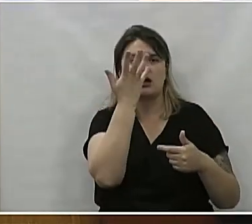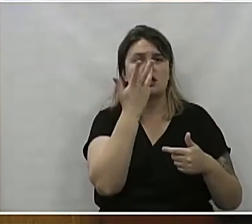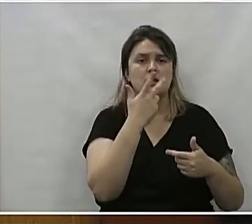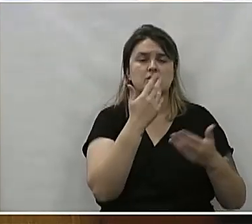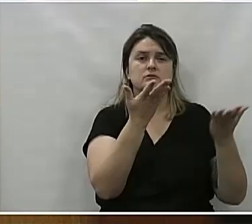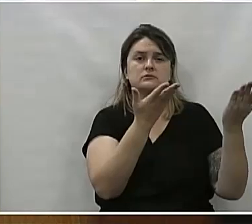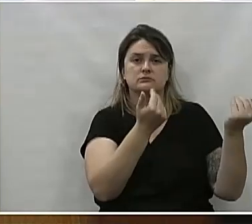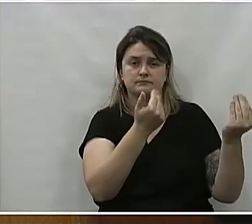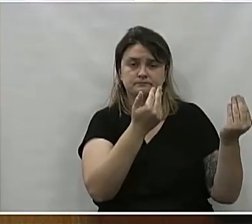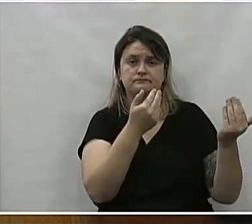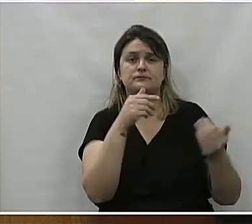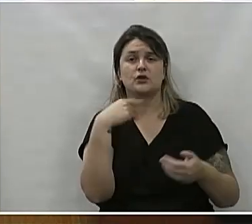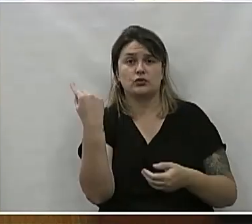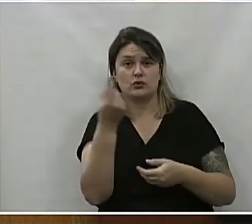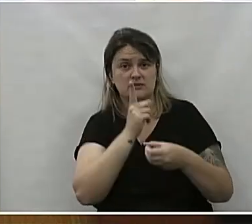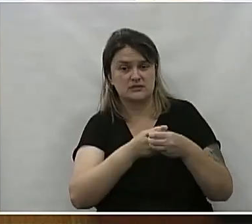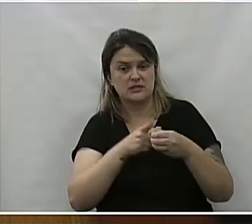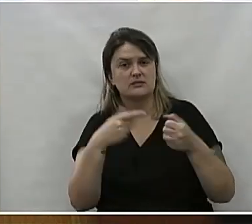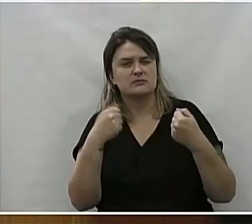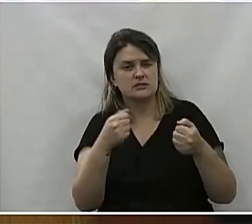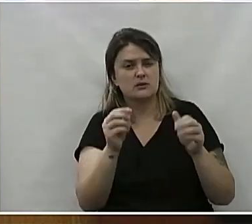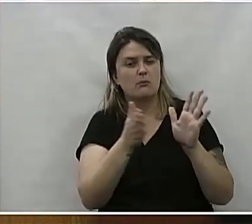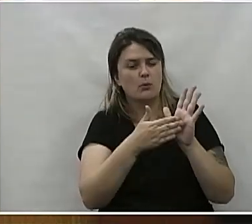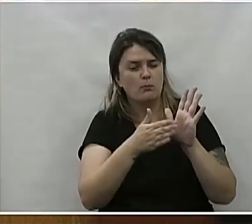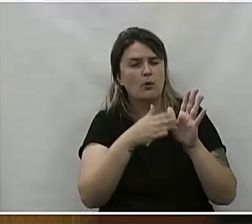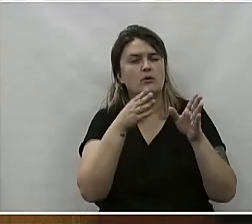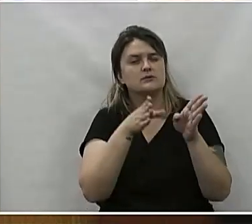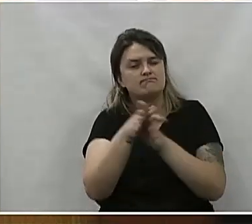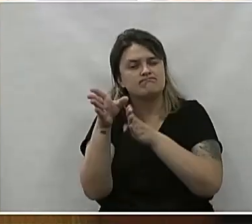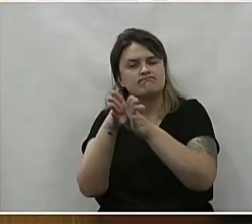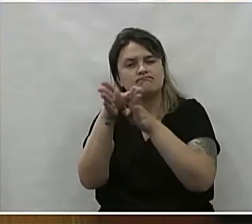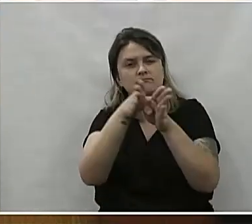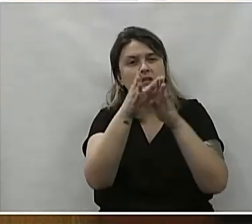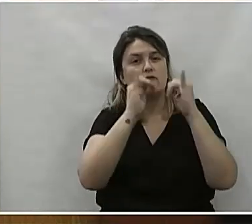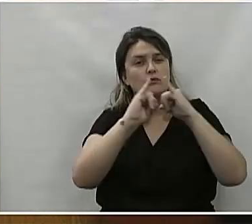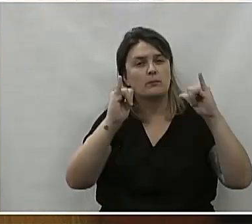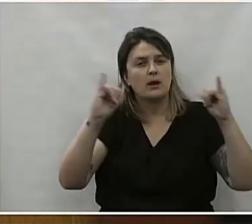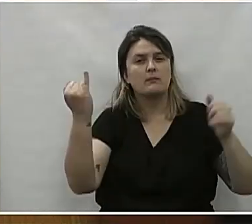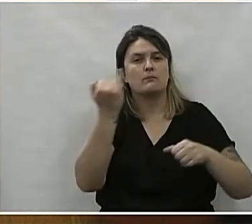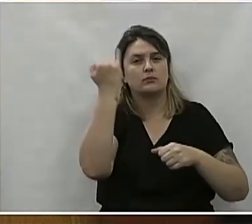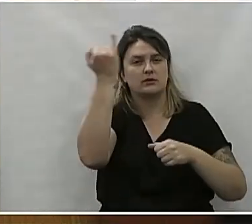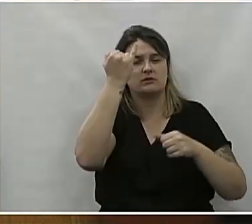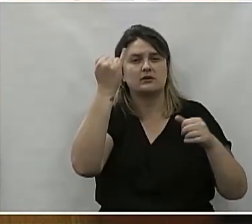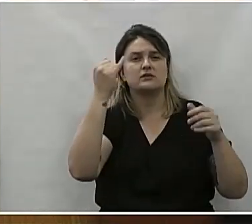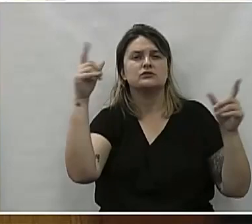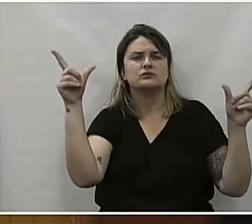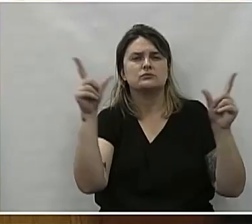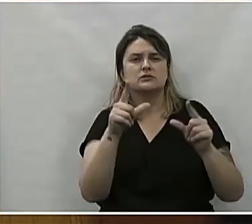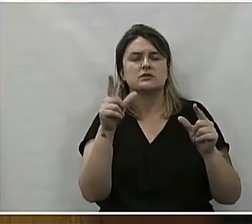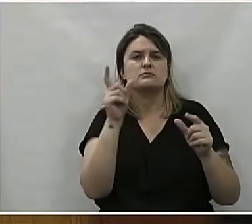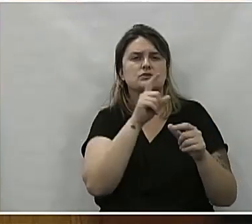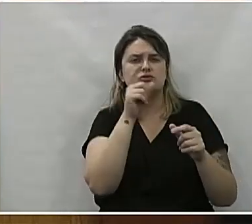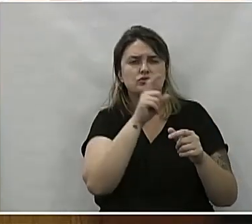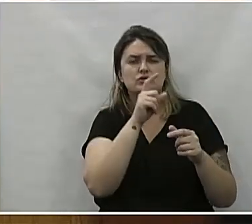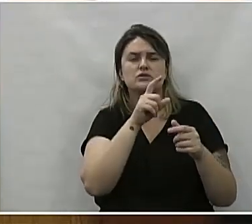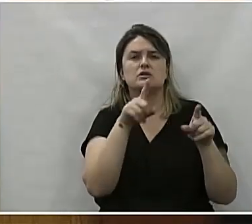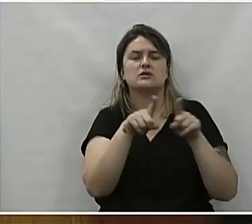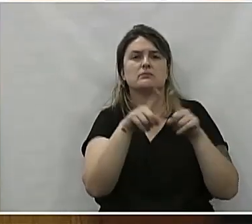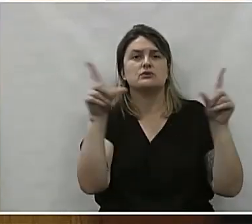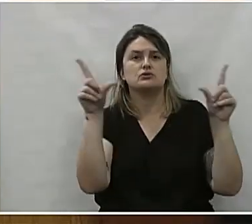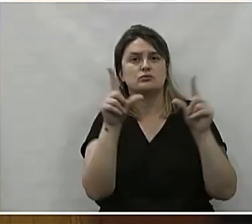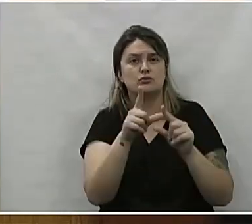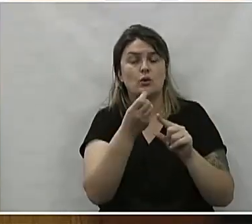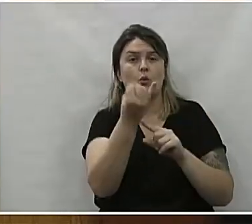e jovens O município deve fortalecer a campanha e divulgar informações importantes Para acabar com os mitos e diminuir os números tão